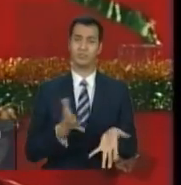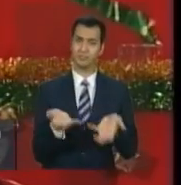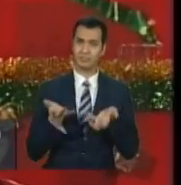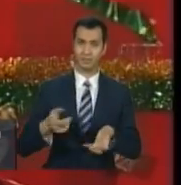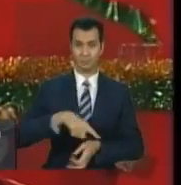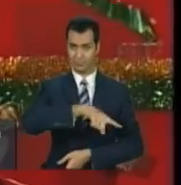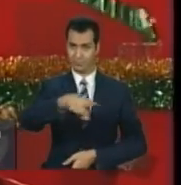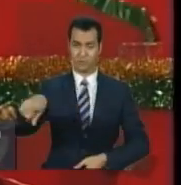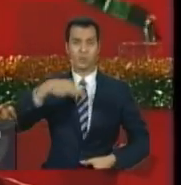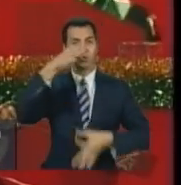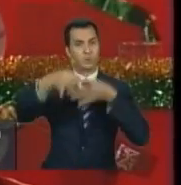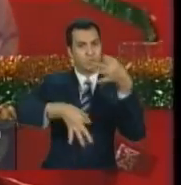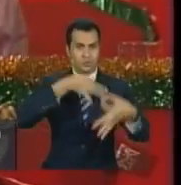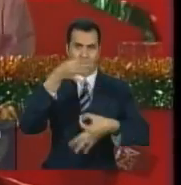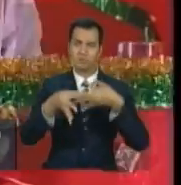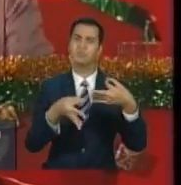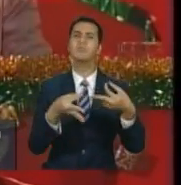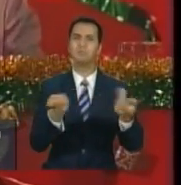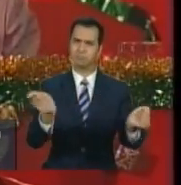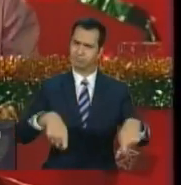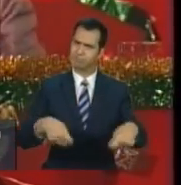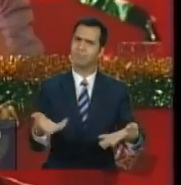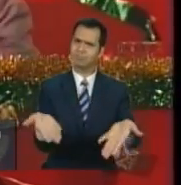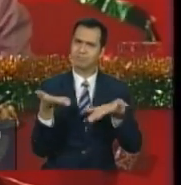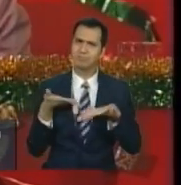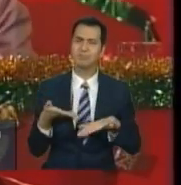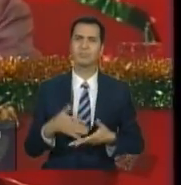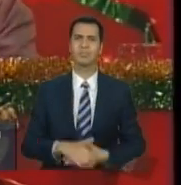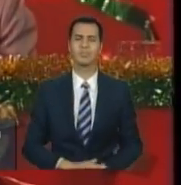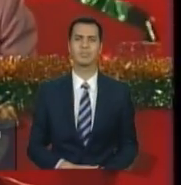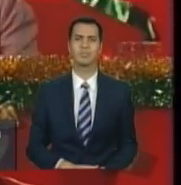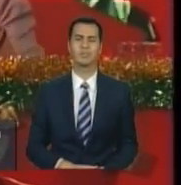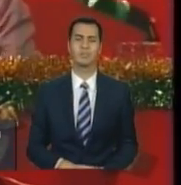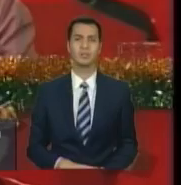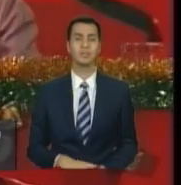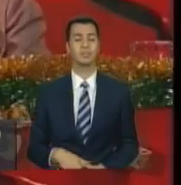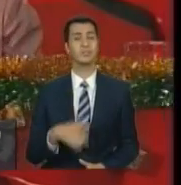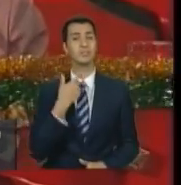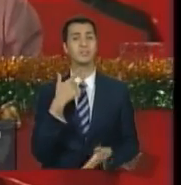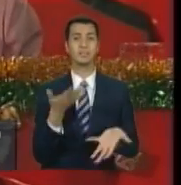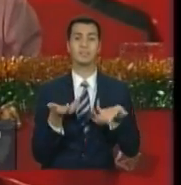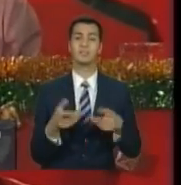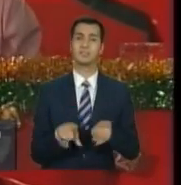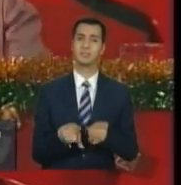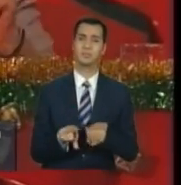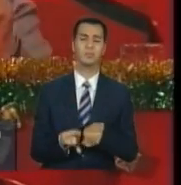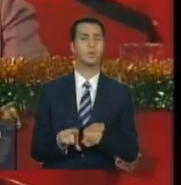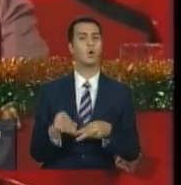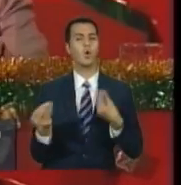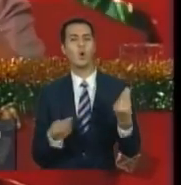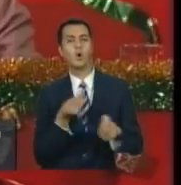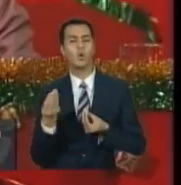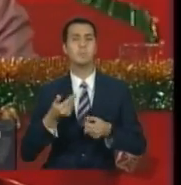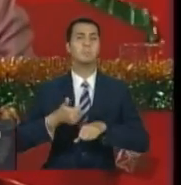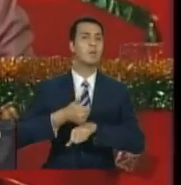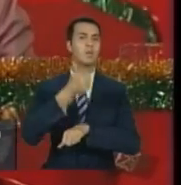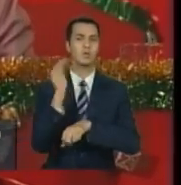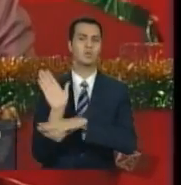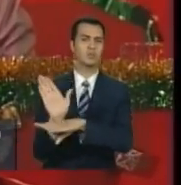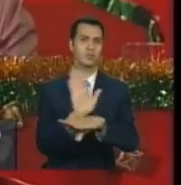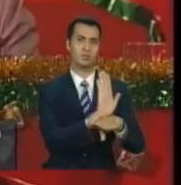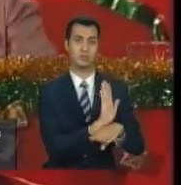ouvi-los e procurar os melhores caminhos para auxiliá-los. O meu governo